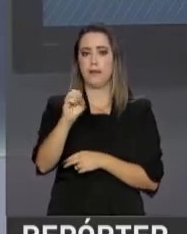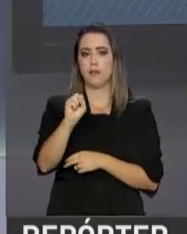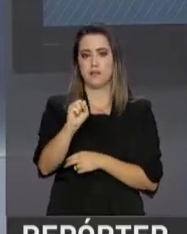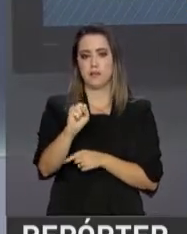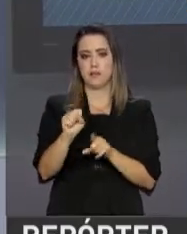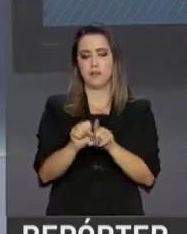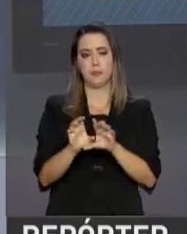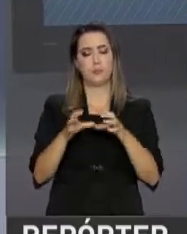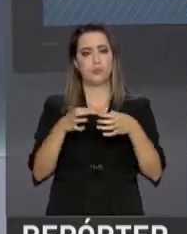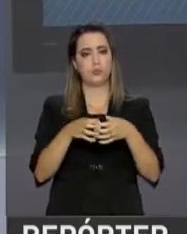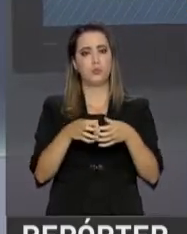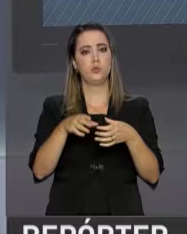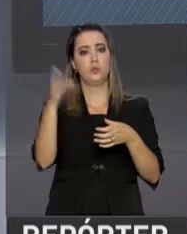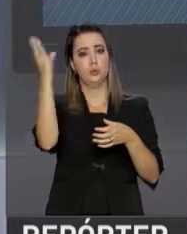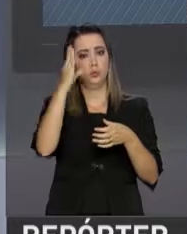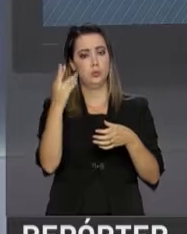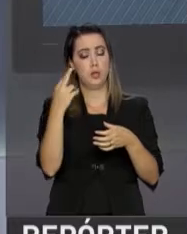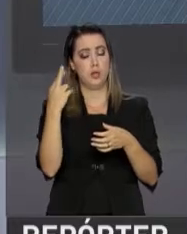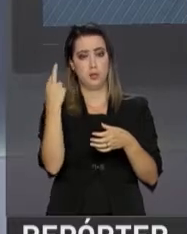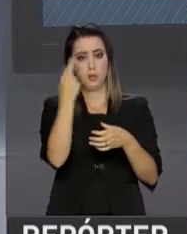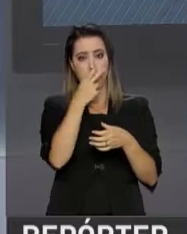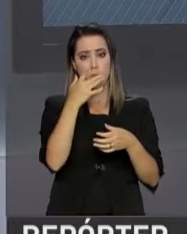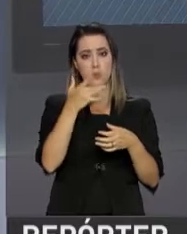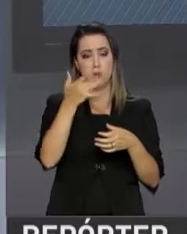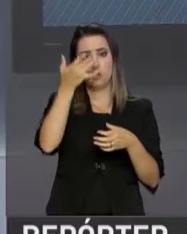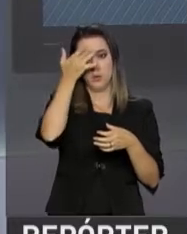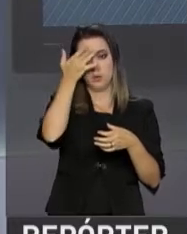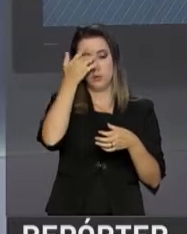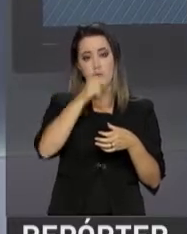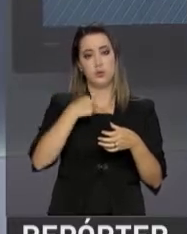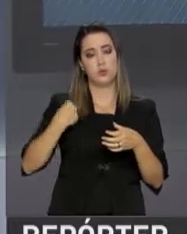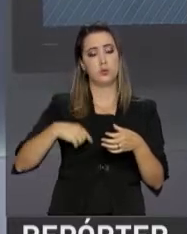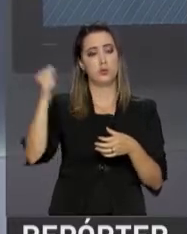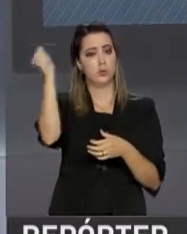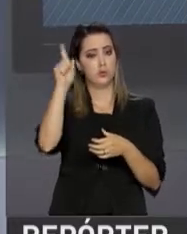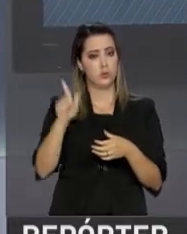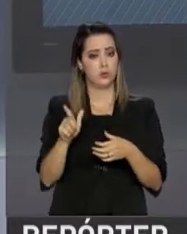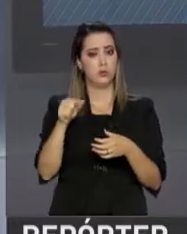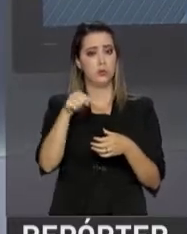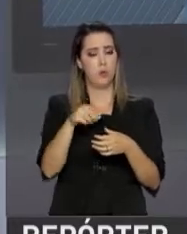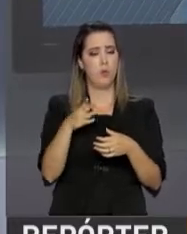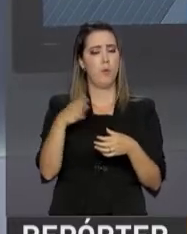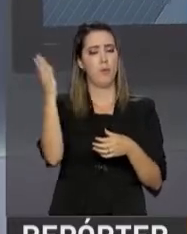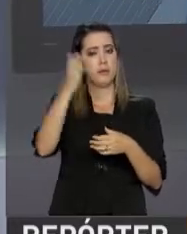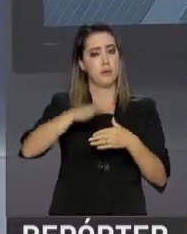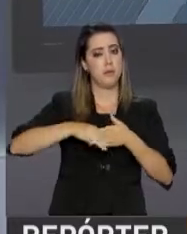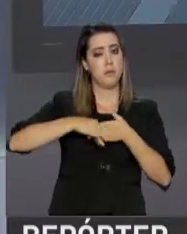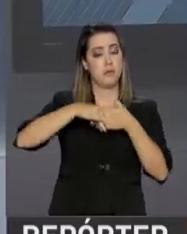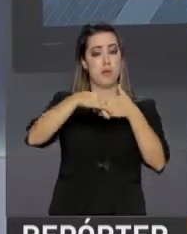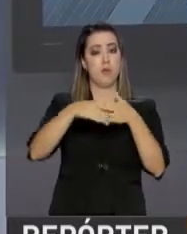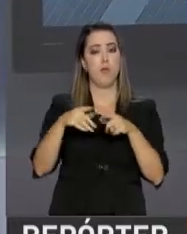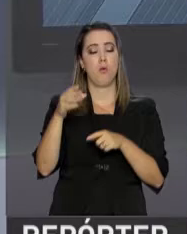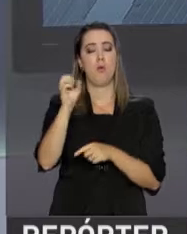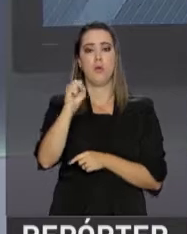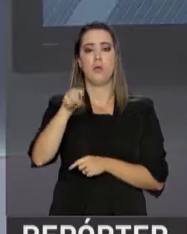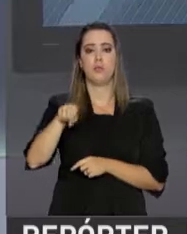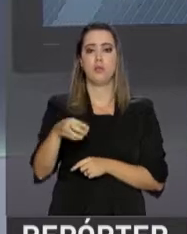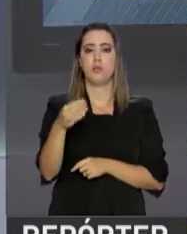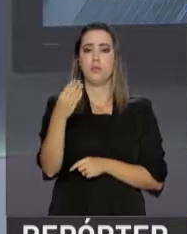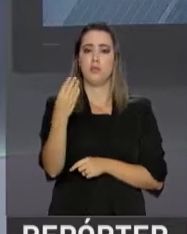índia china e áfrica do sul em 2016 a matriz de geração elétrica brasileira registrou